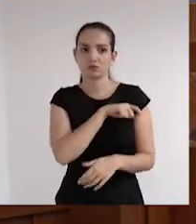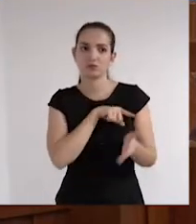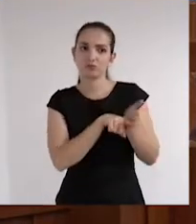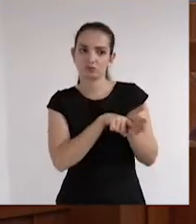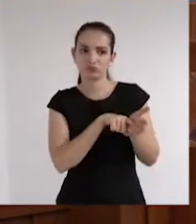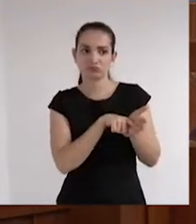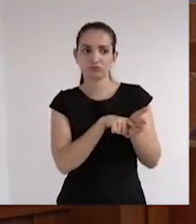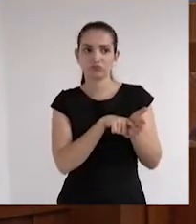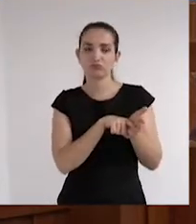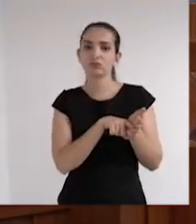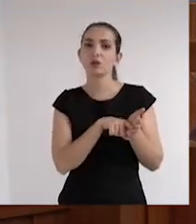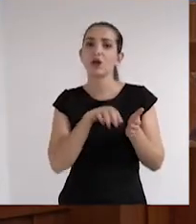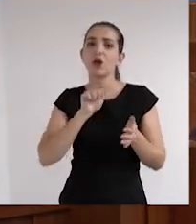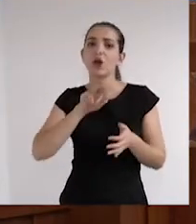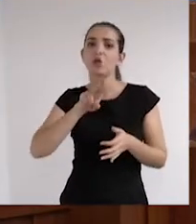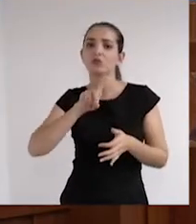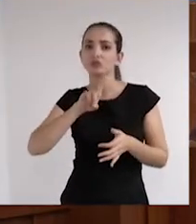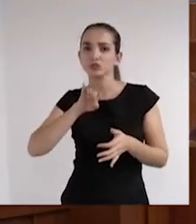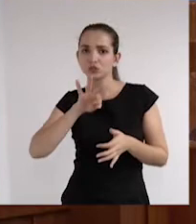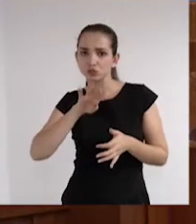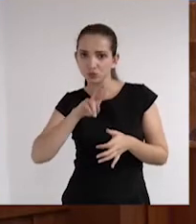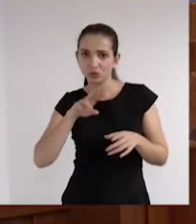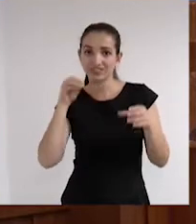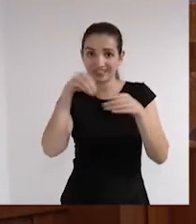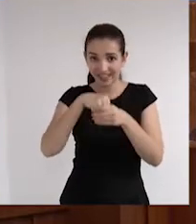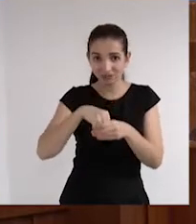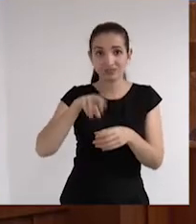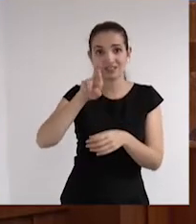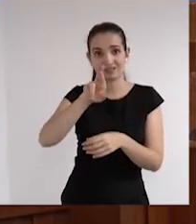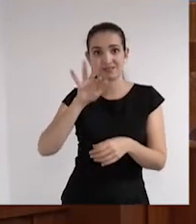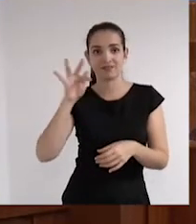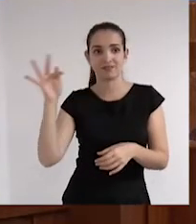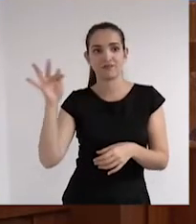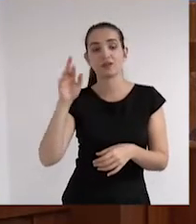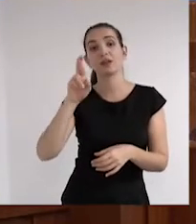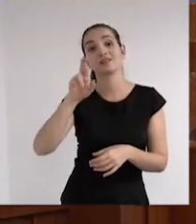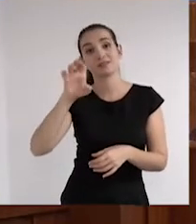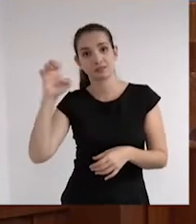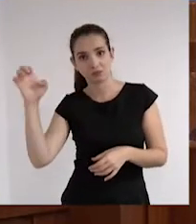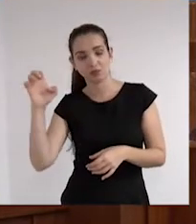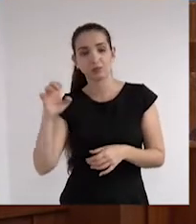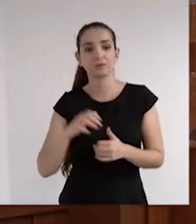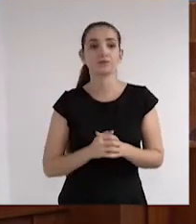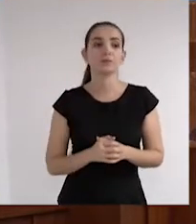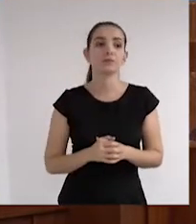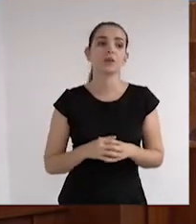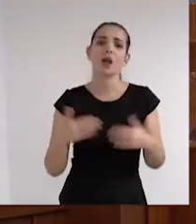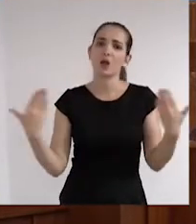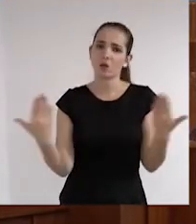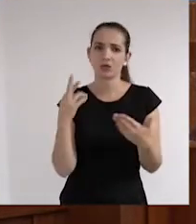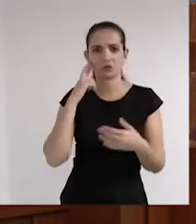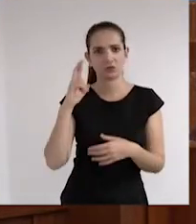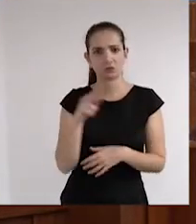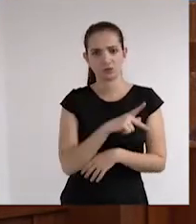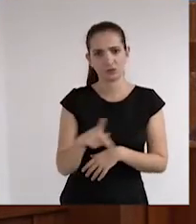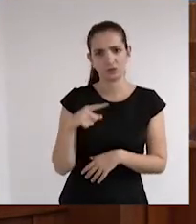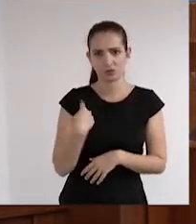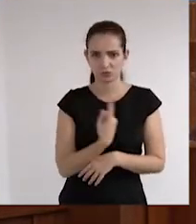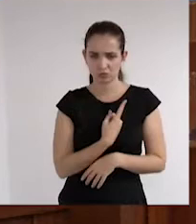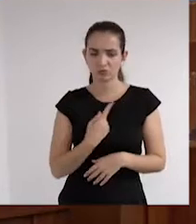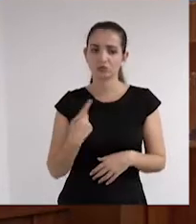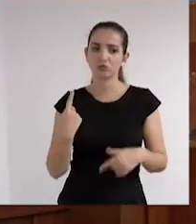dentro da Secretaria de Fazenda, dentro da Receita Estadual. Então, senhor presidente, aqui nós discutimos